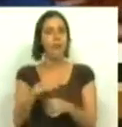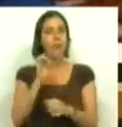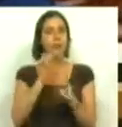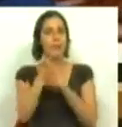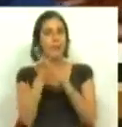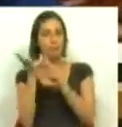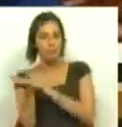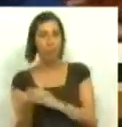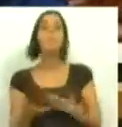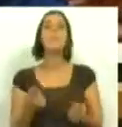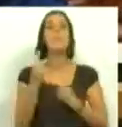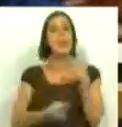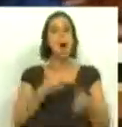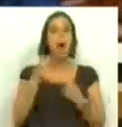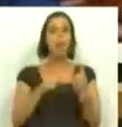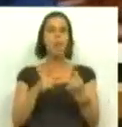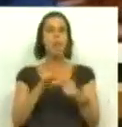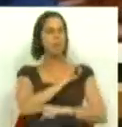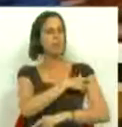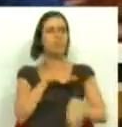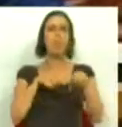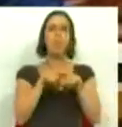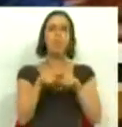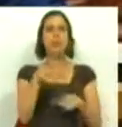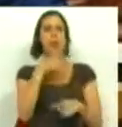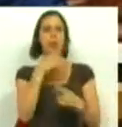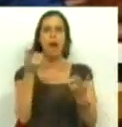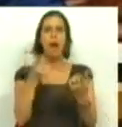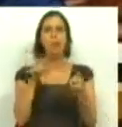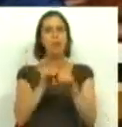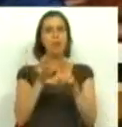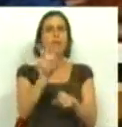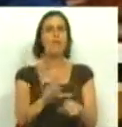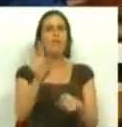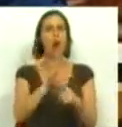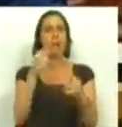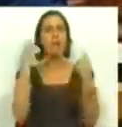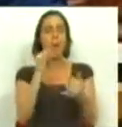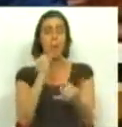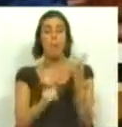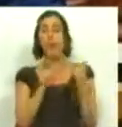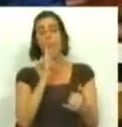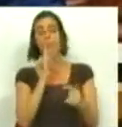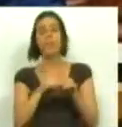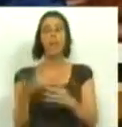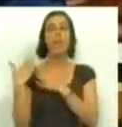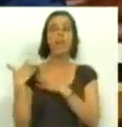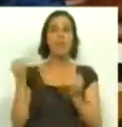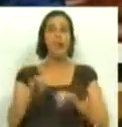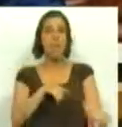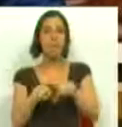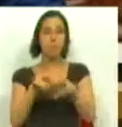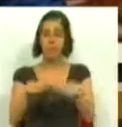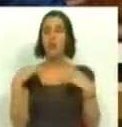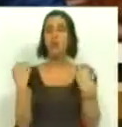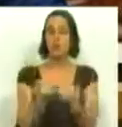vetores. Algumas forças políticas, alardeando um lirismo que roça perigosamente a irresponsabilidade